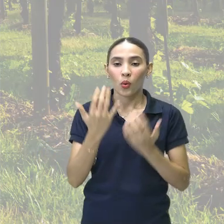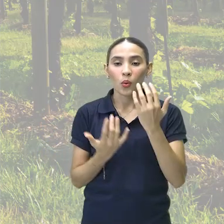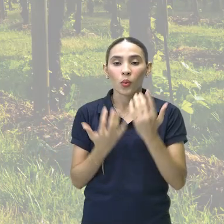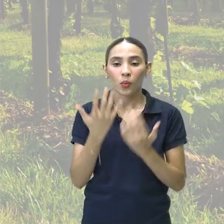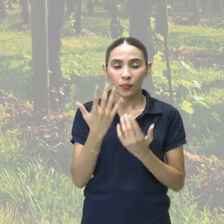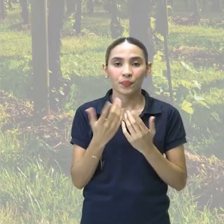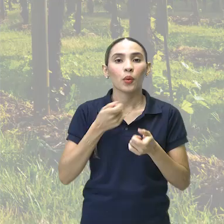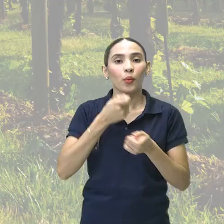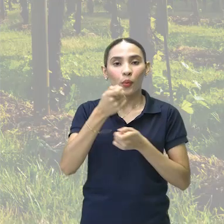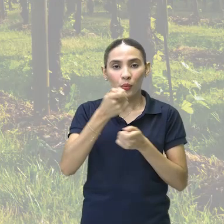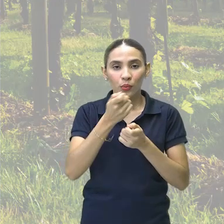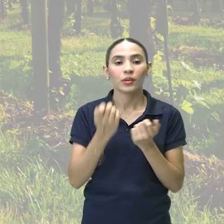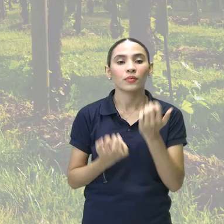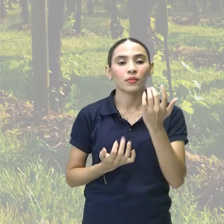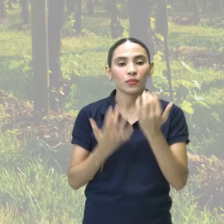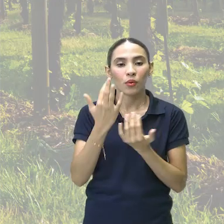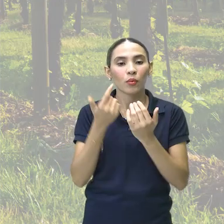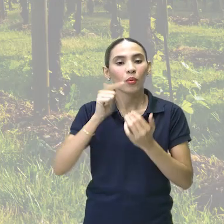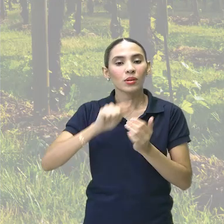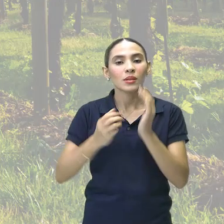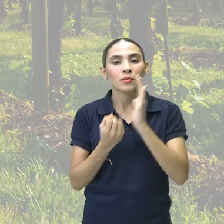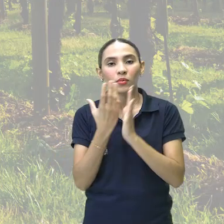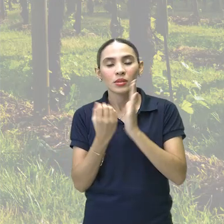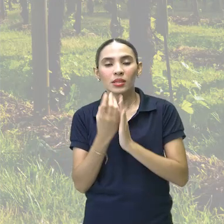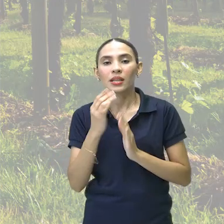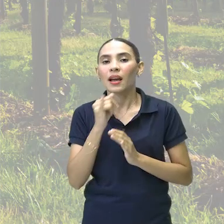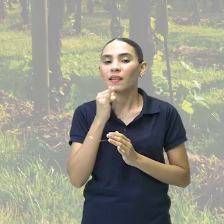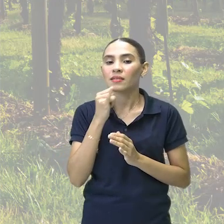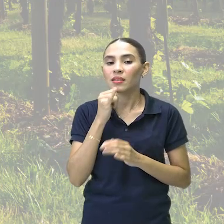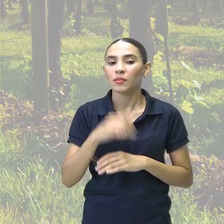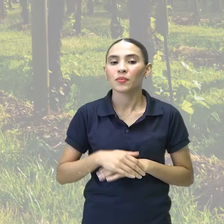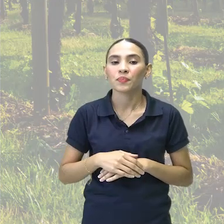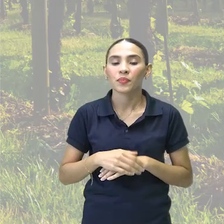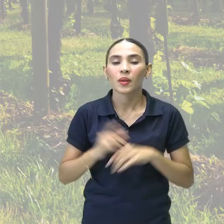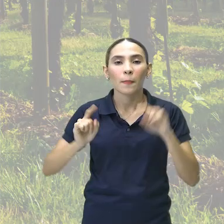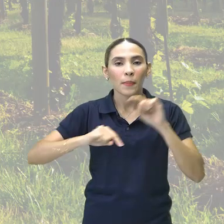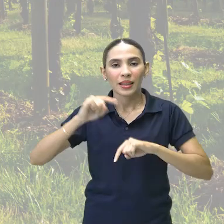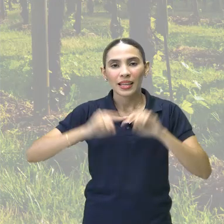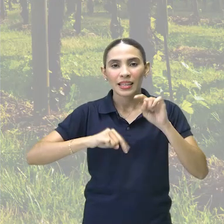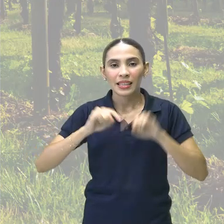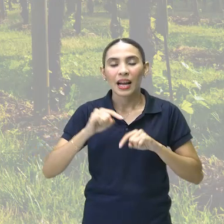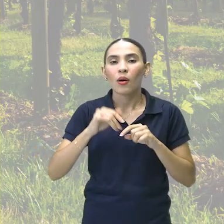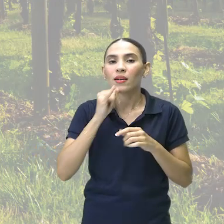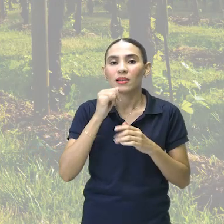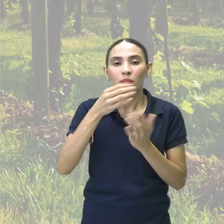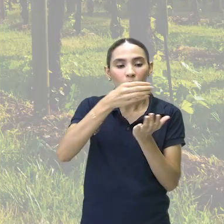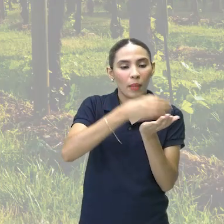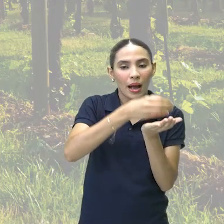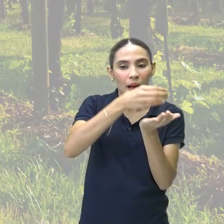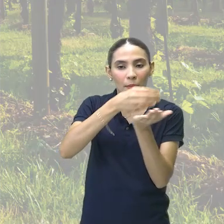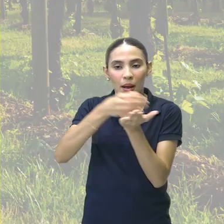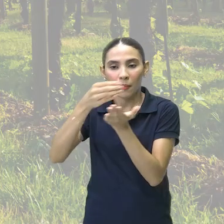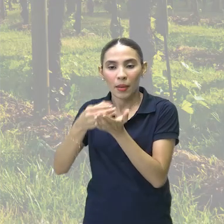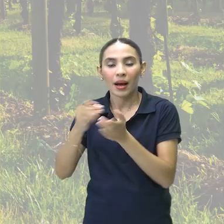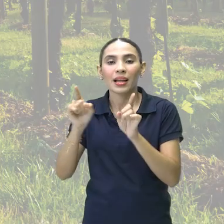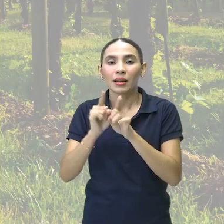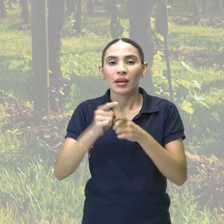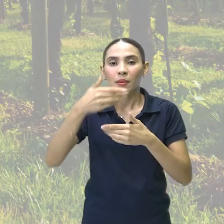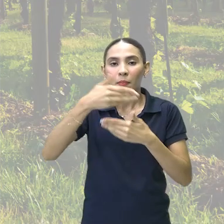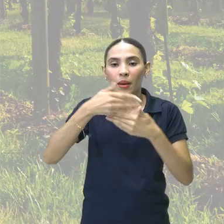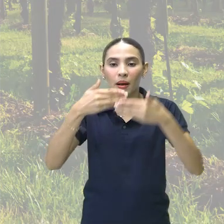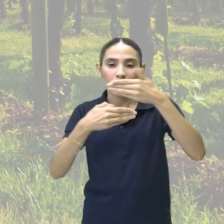Isso mesmo, do controle do fogo para produzir, por exemplo, objetos como vasos e tijolos,